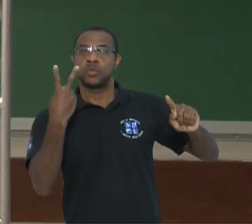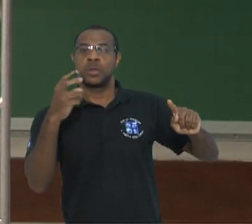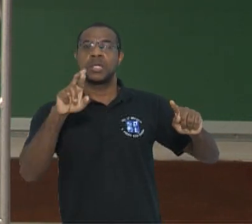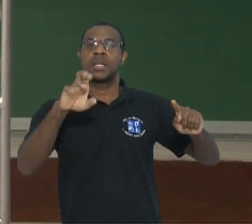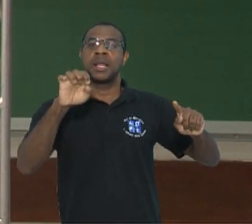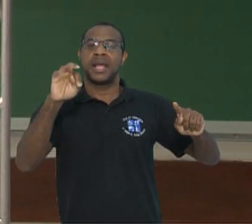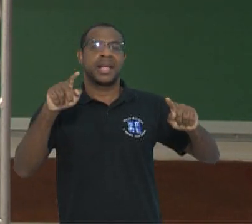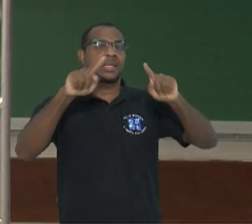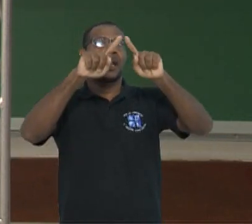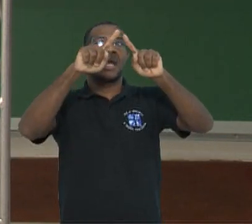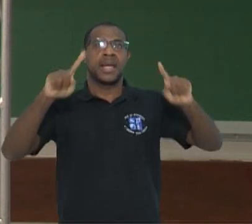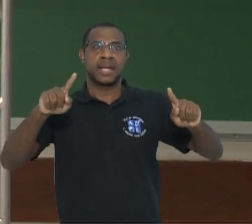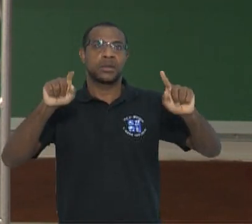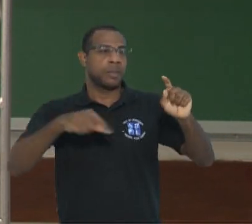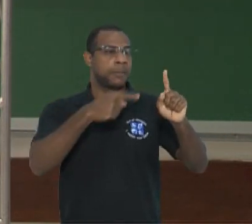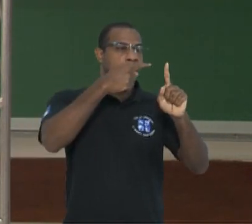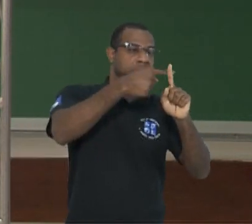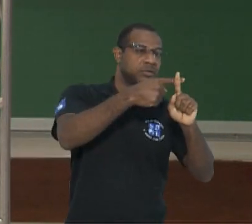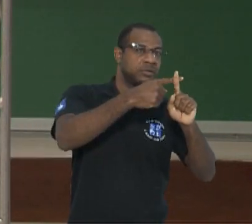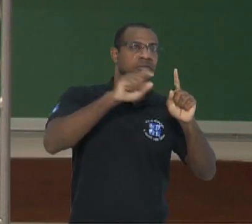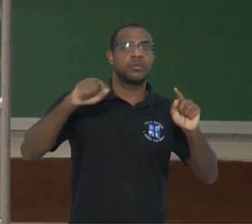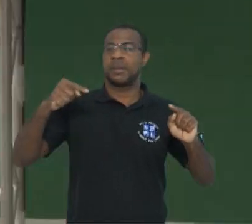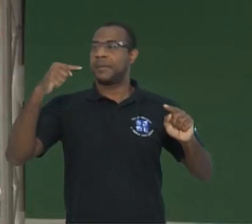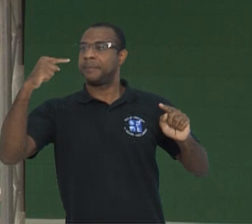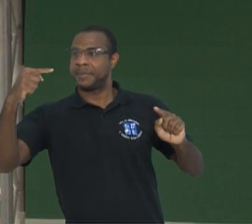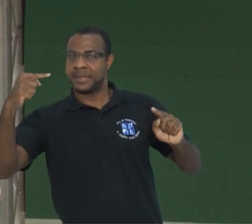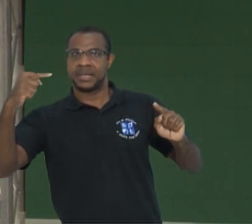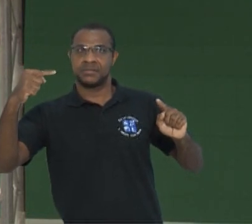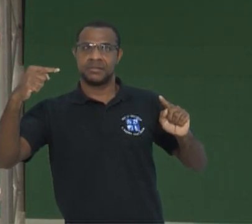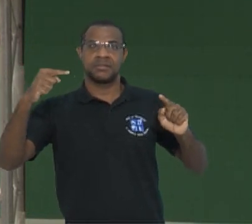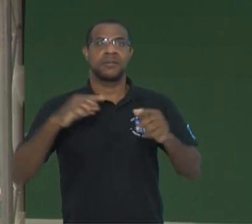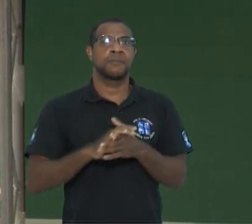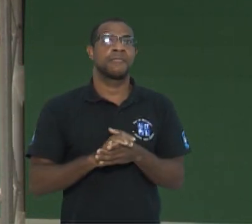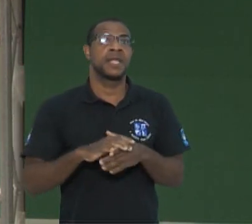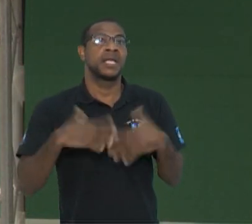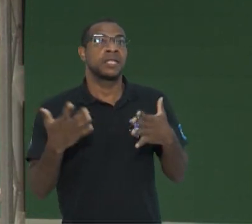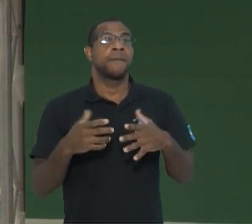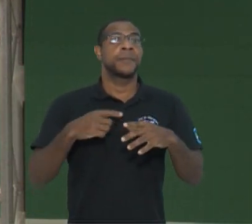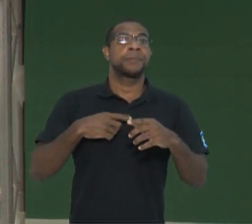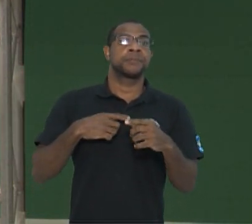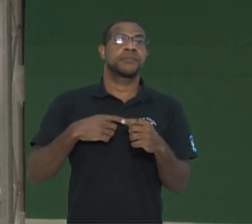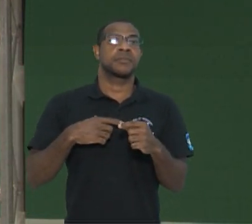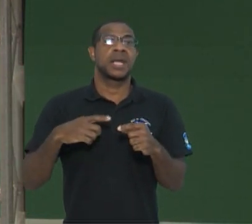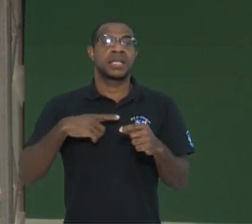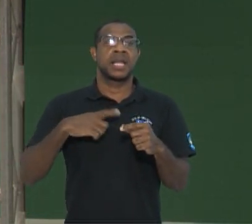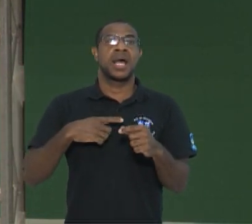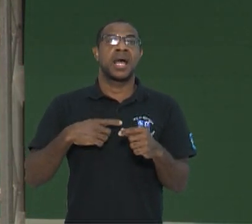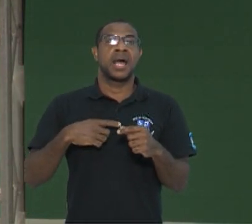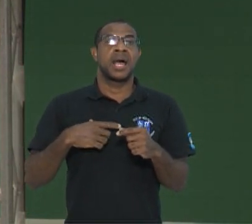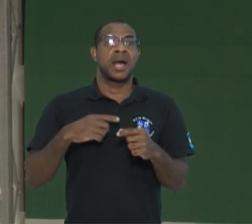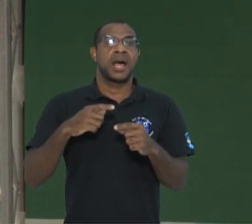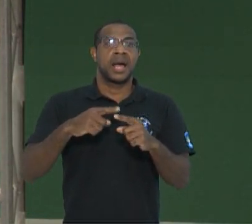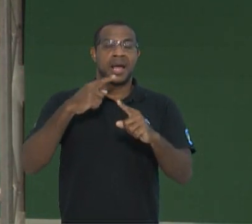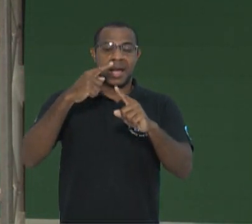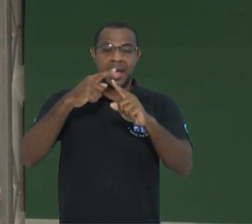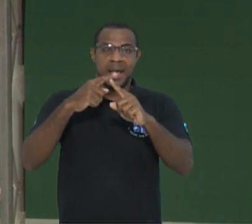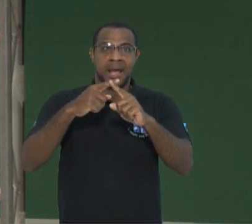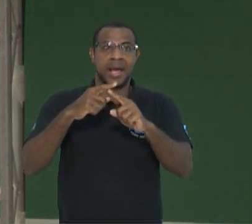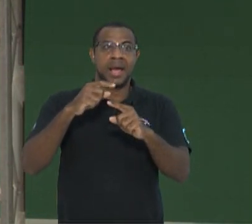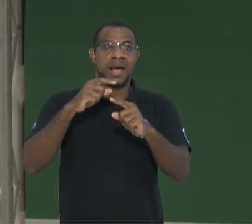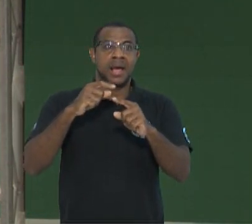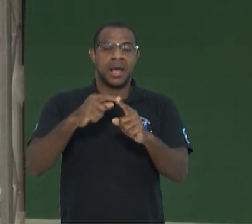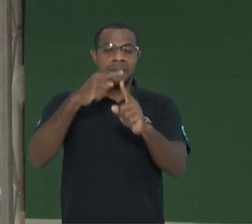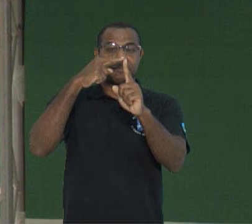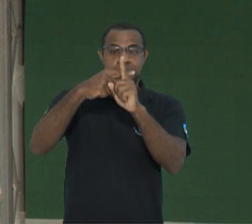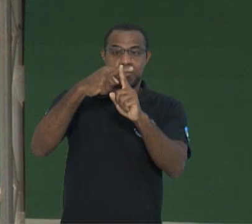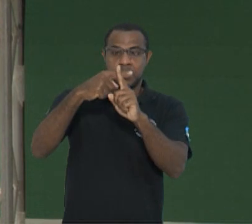e a outra negativa. A positiva é aquela em que a reta estará inclinada para a direita. E a negativa é aquela em que a